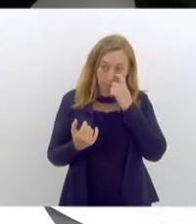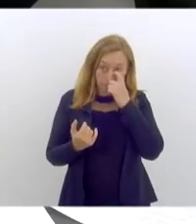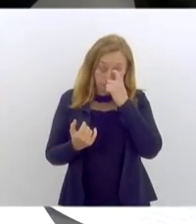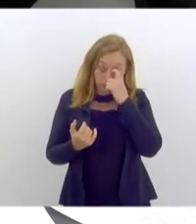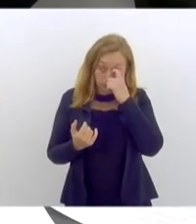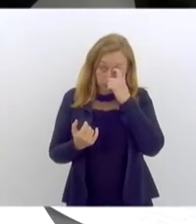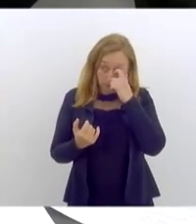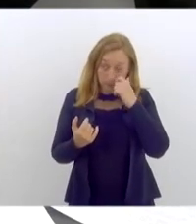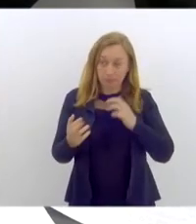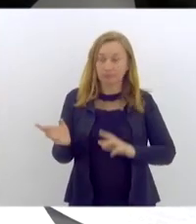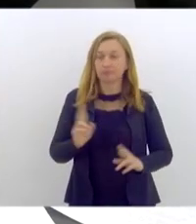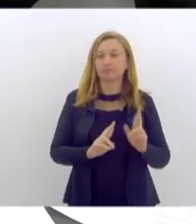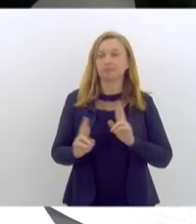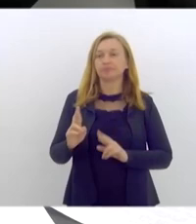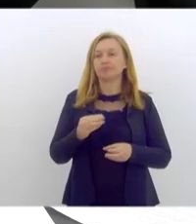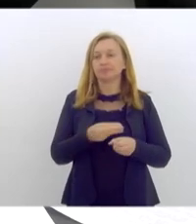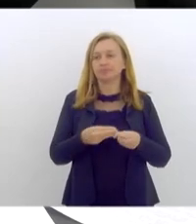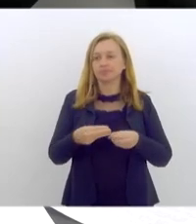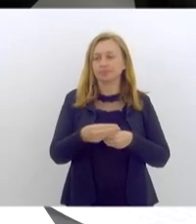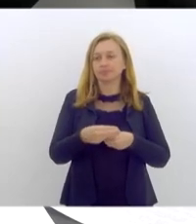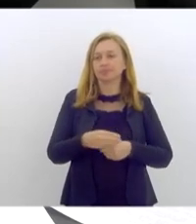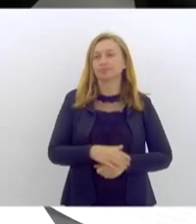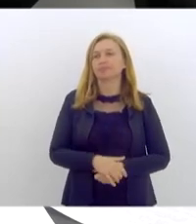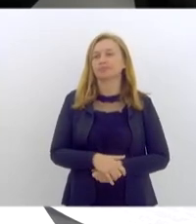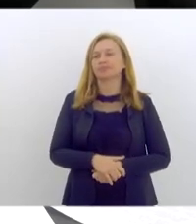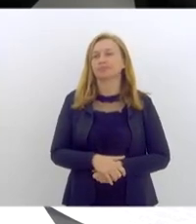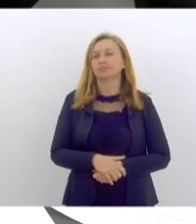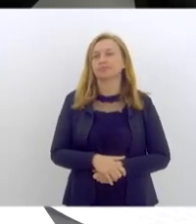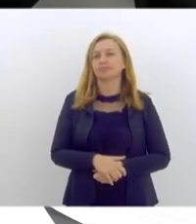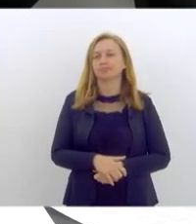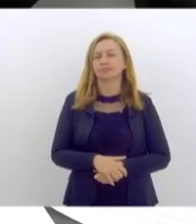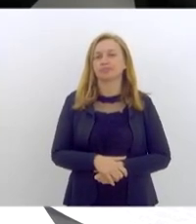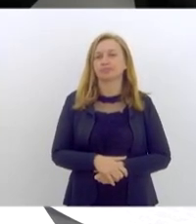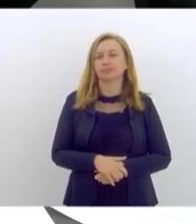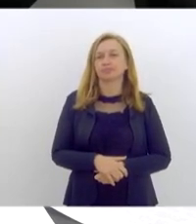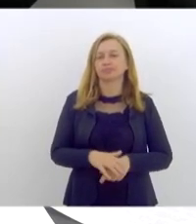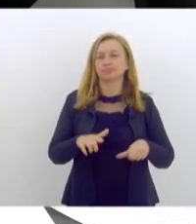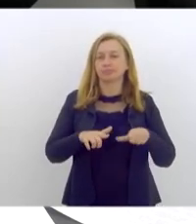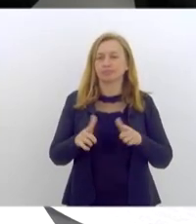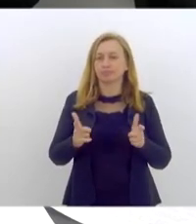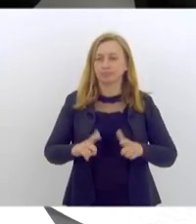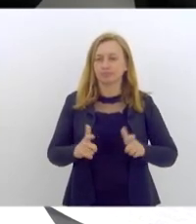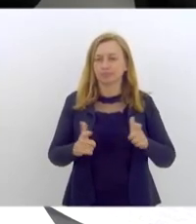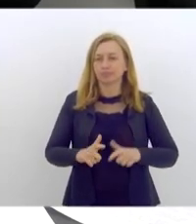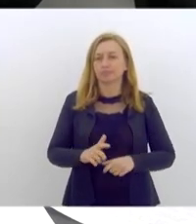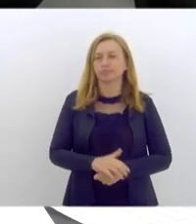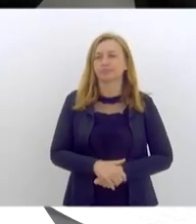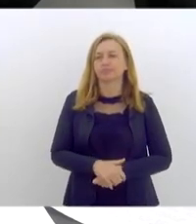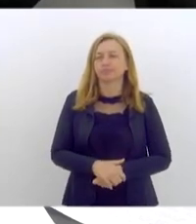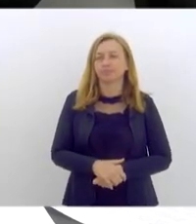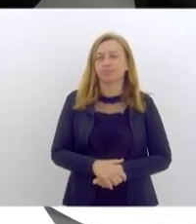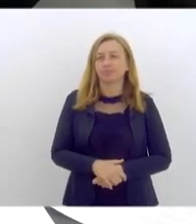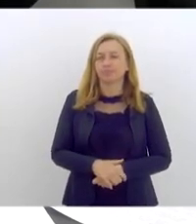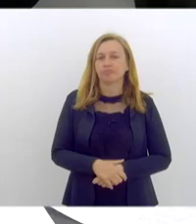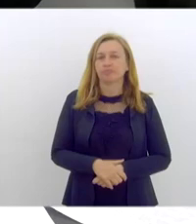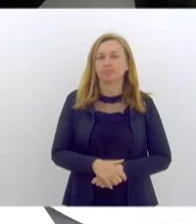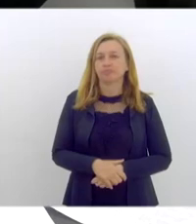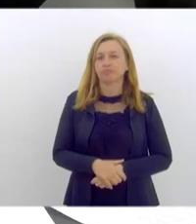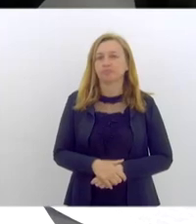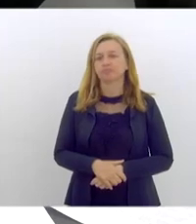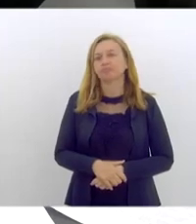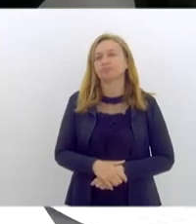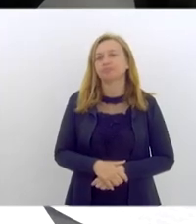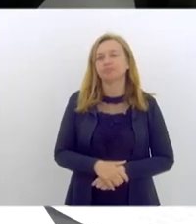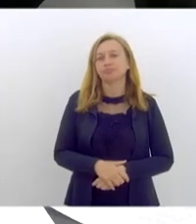em relação aos municípios né para a própria vocação da região né se a prioridade na condição de crédito para por exemplo